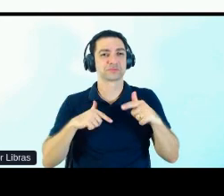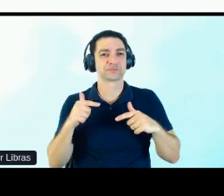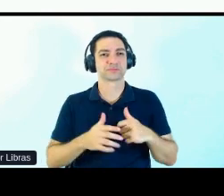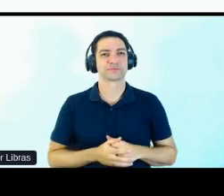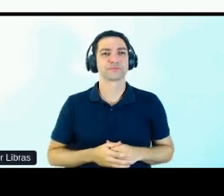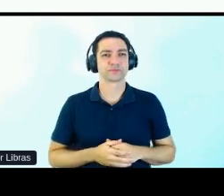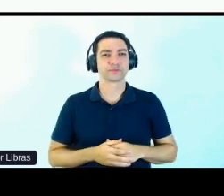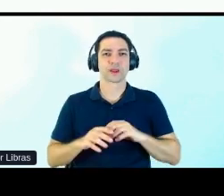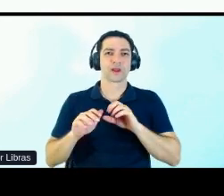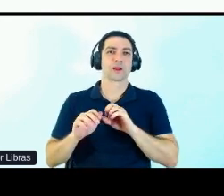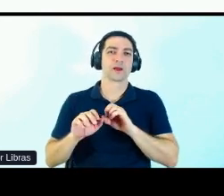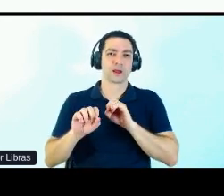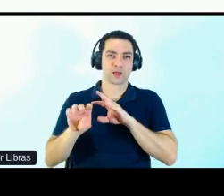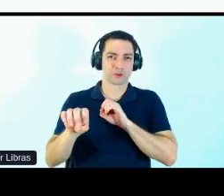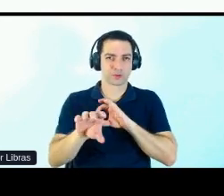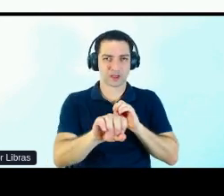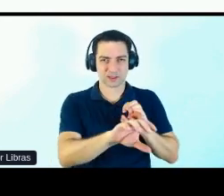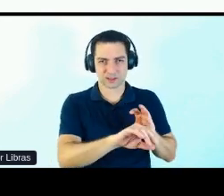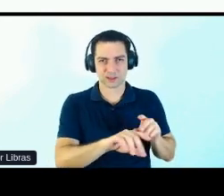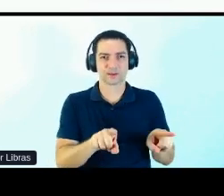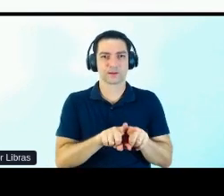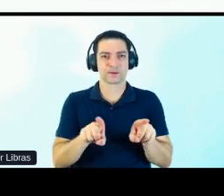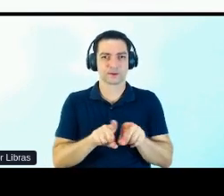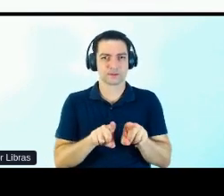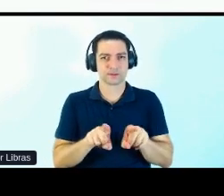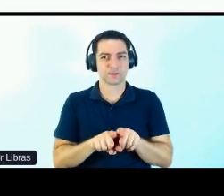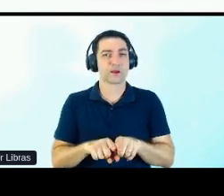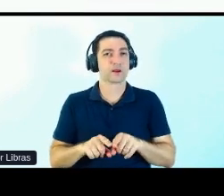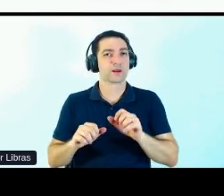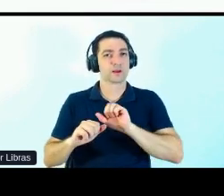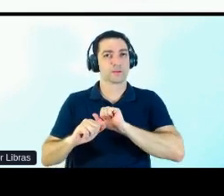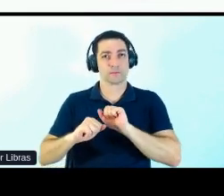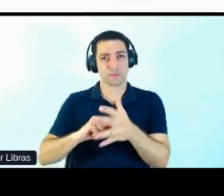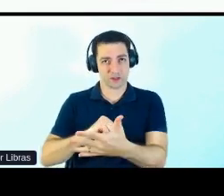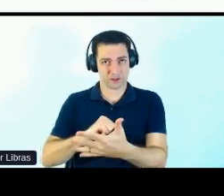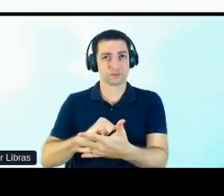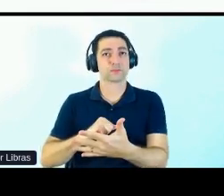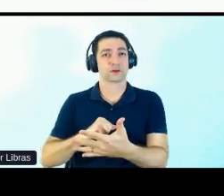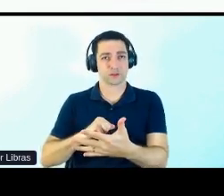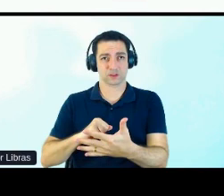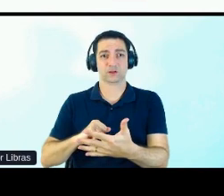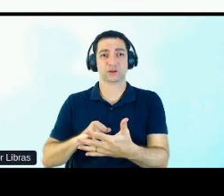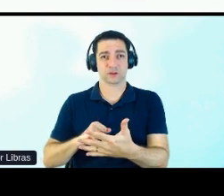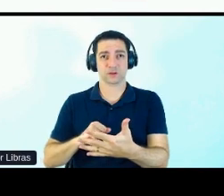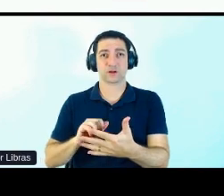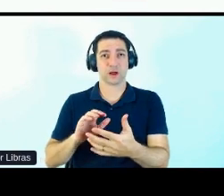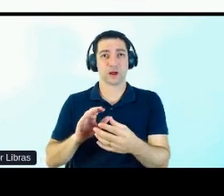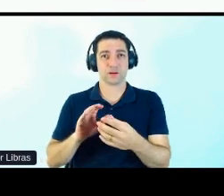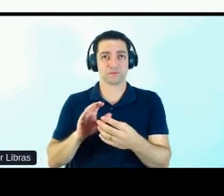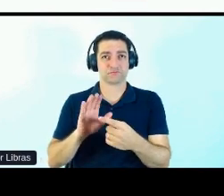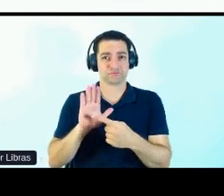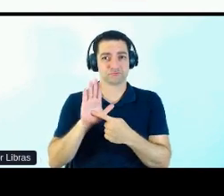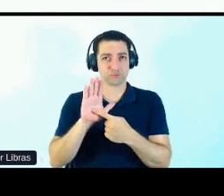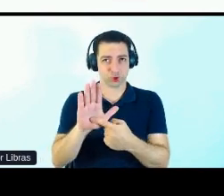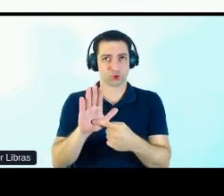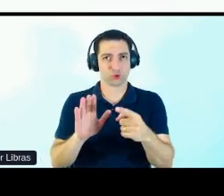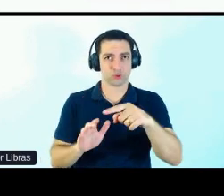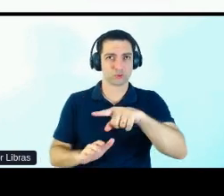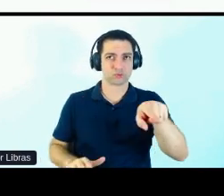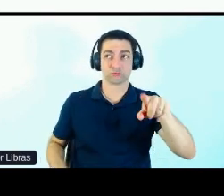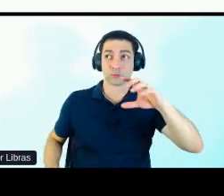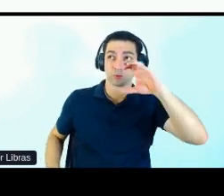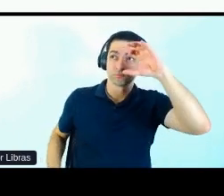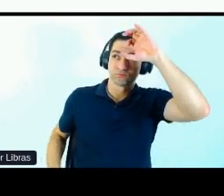né? A educação também, a pandemia mostrou muito que o digital é uma força para a educação e a gente aprende.